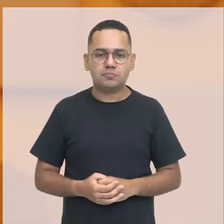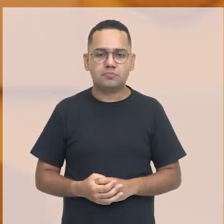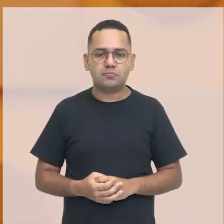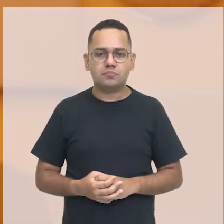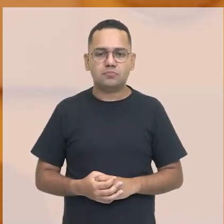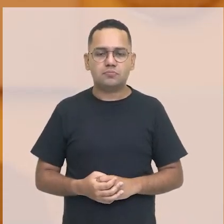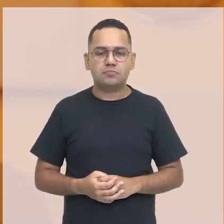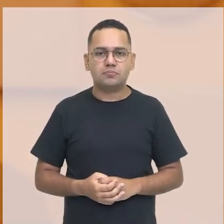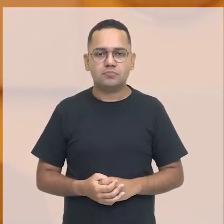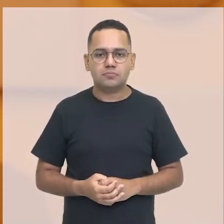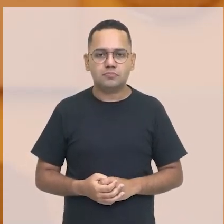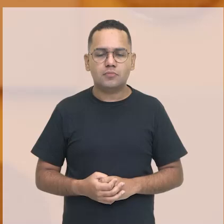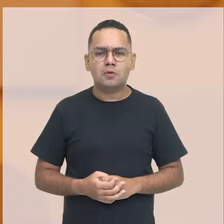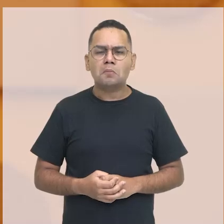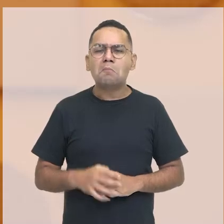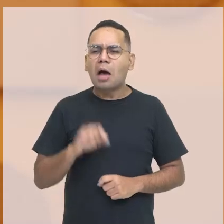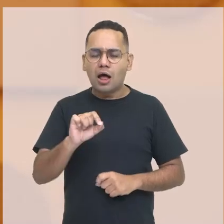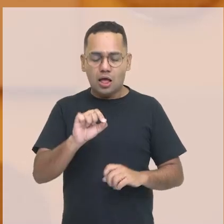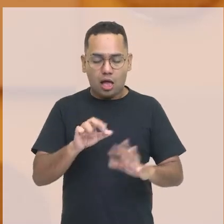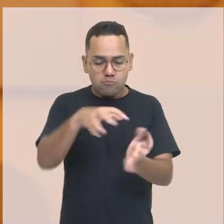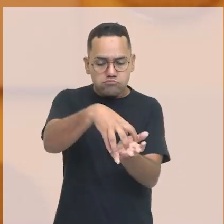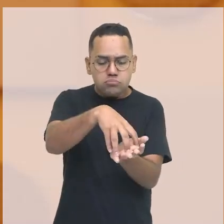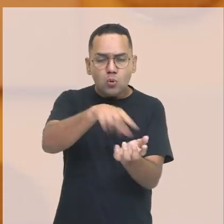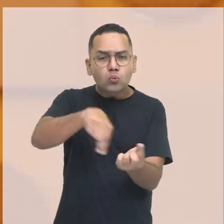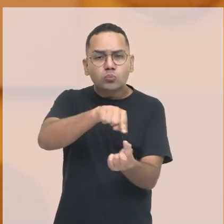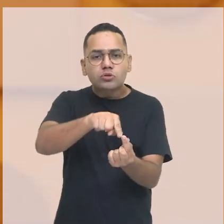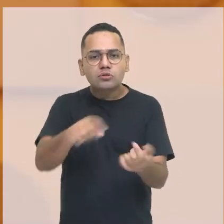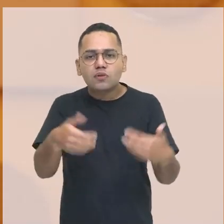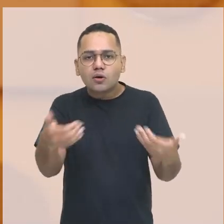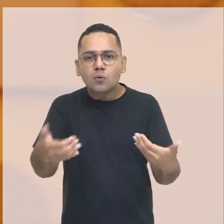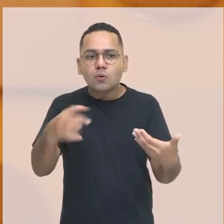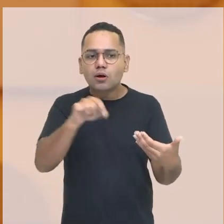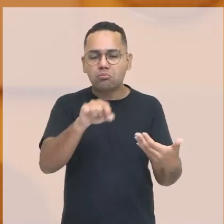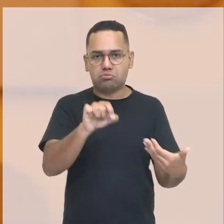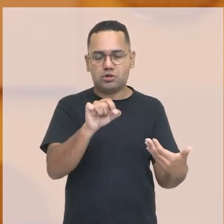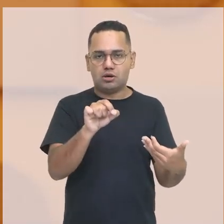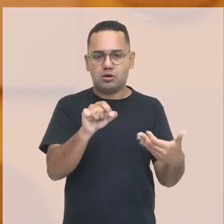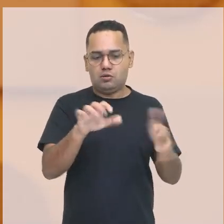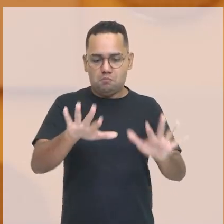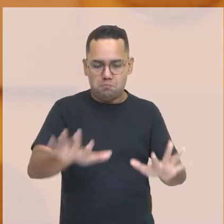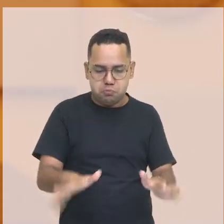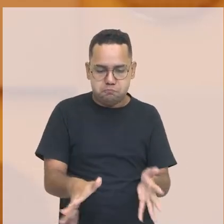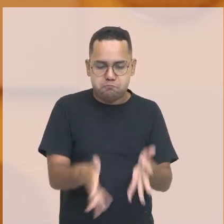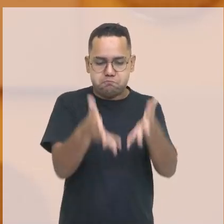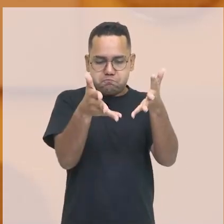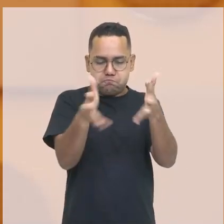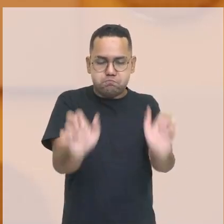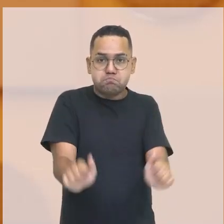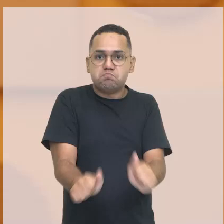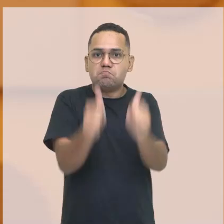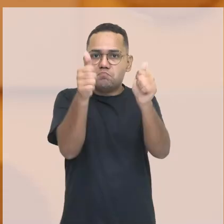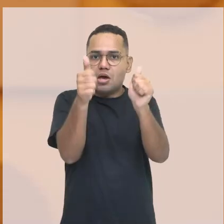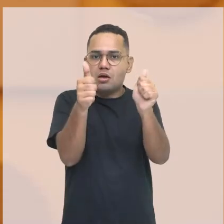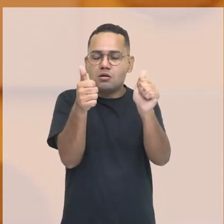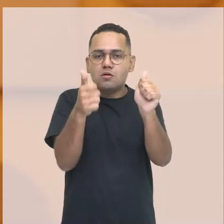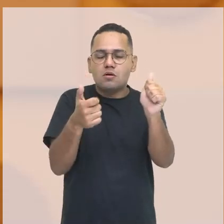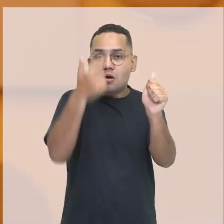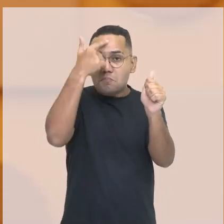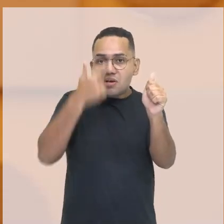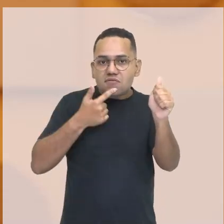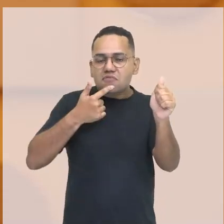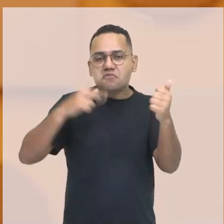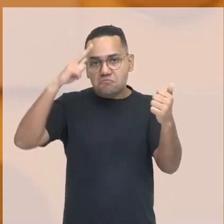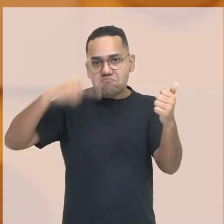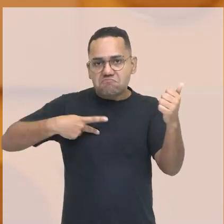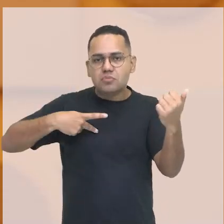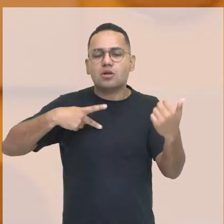sobretudo, de fazer com que a figura de Getúlio Vargas fosse ainda mais apreciada pelas massas. Daí vem a